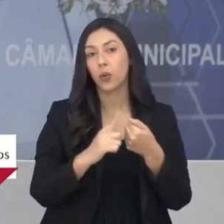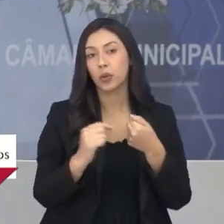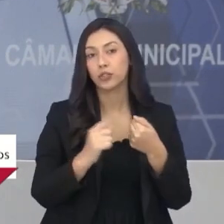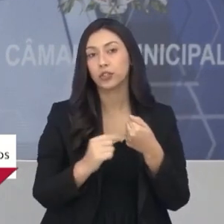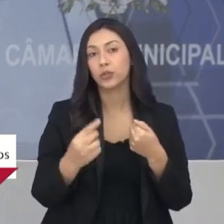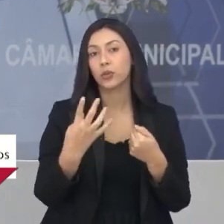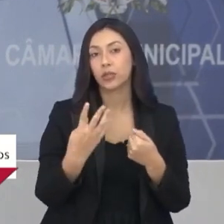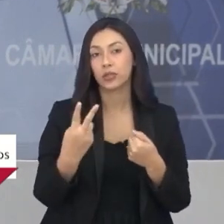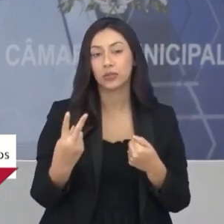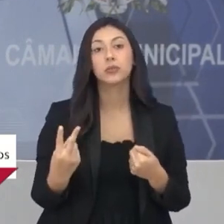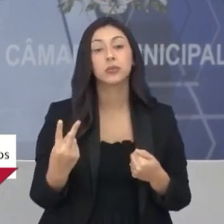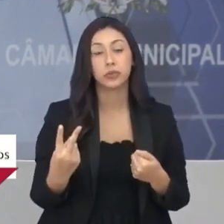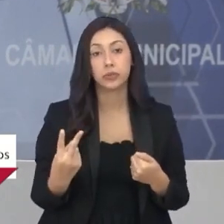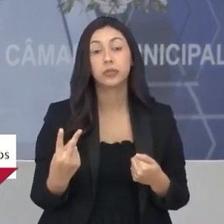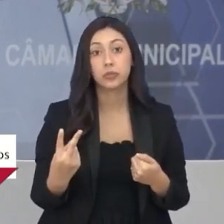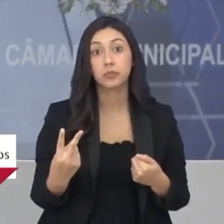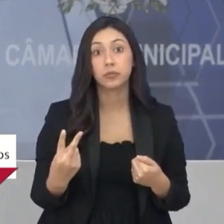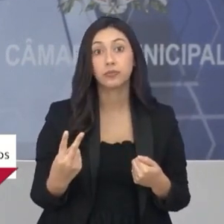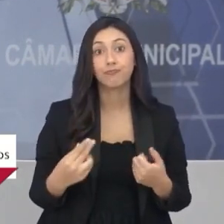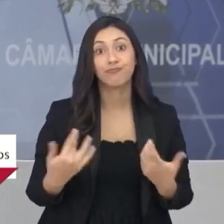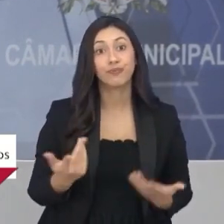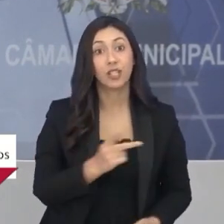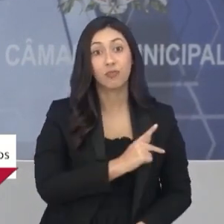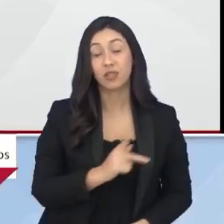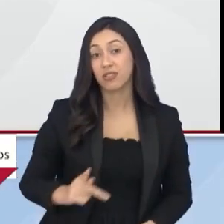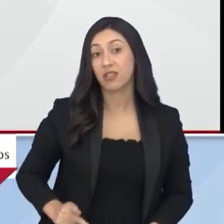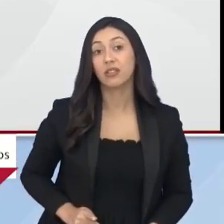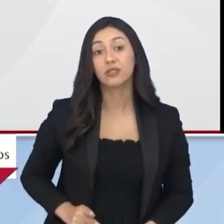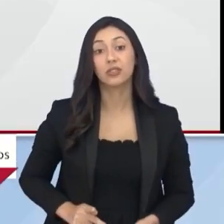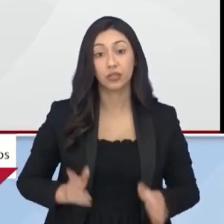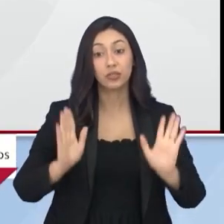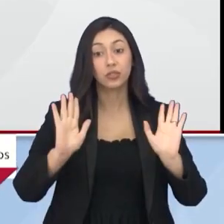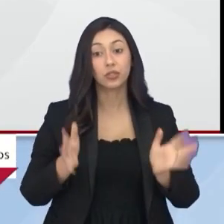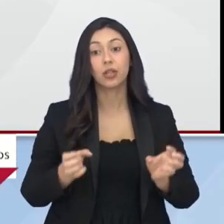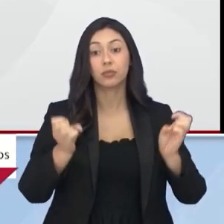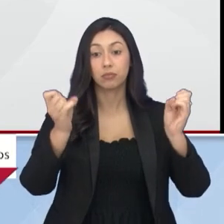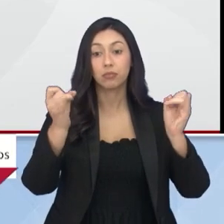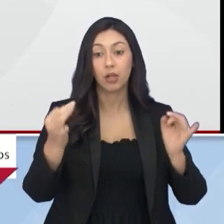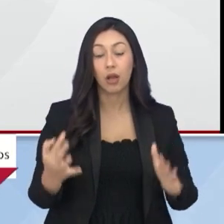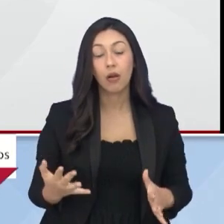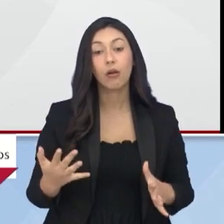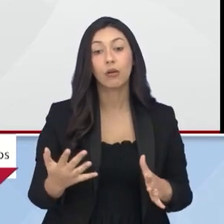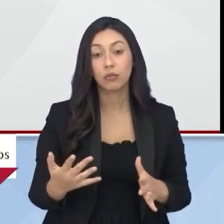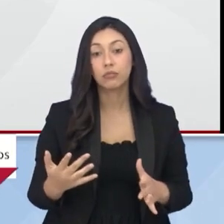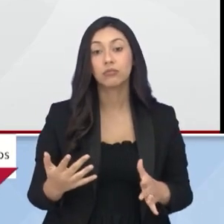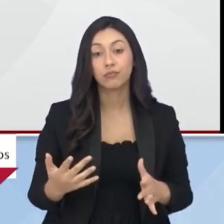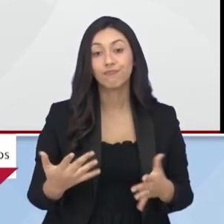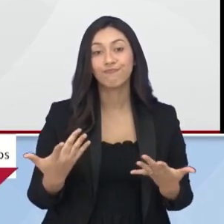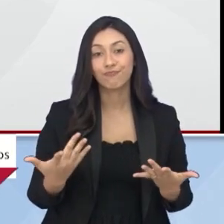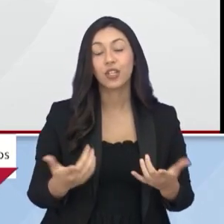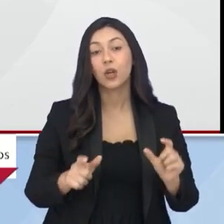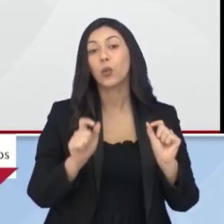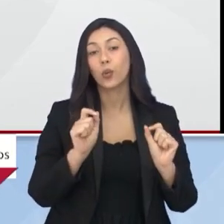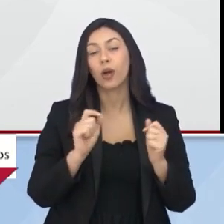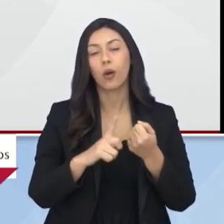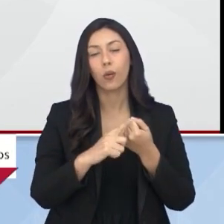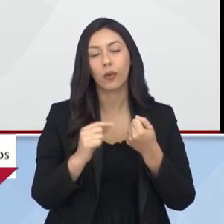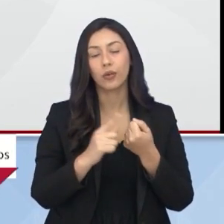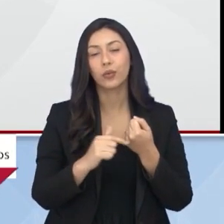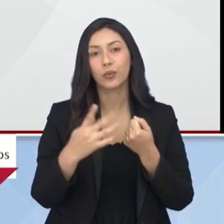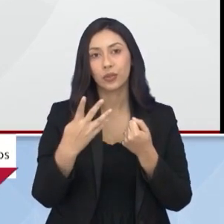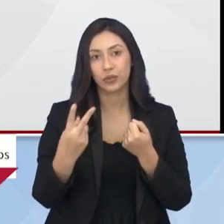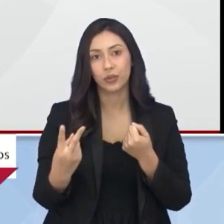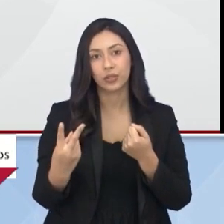artigo 42 o presidente a gente praticamente esgotou aqui o que se é o comando do artigo 42